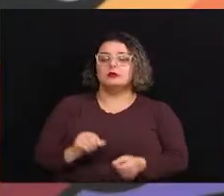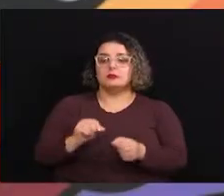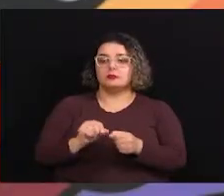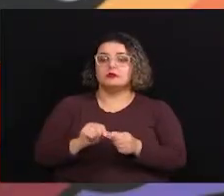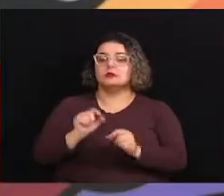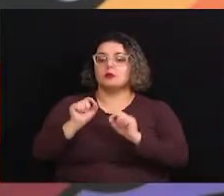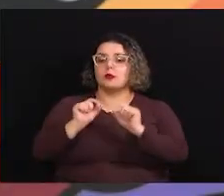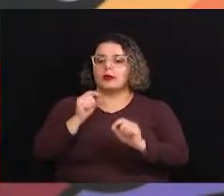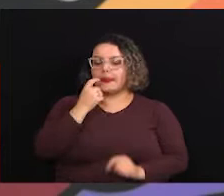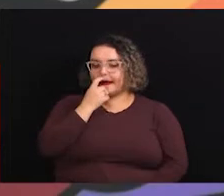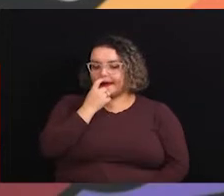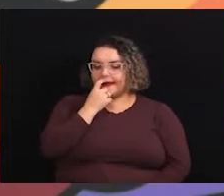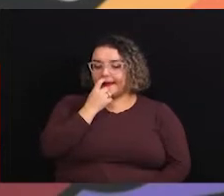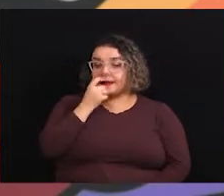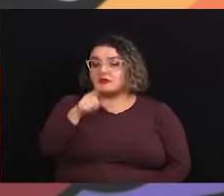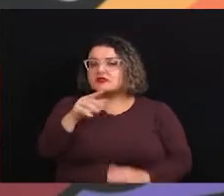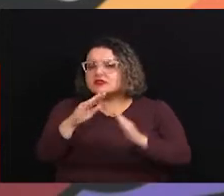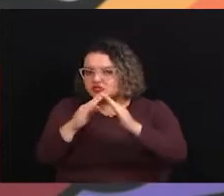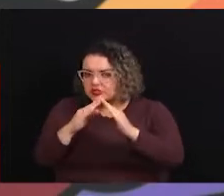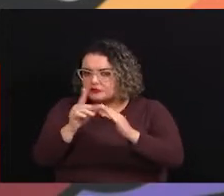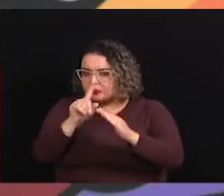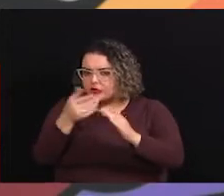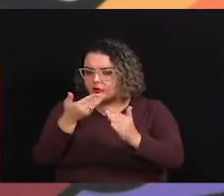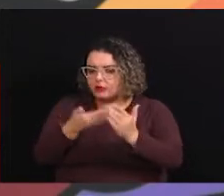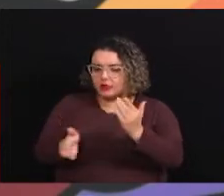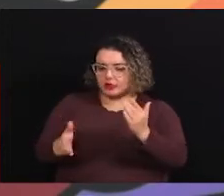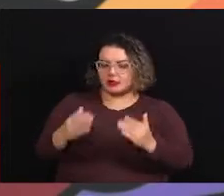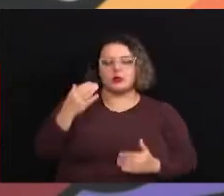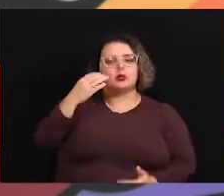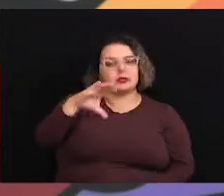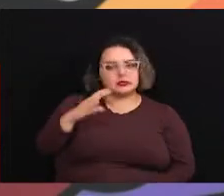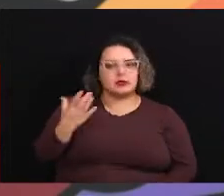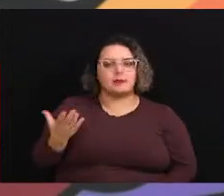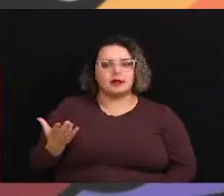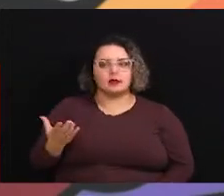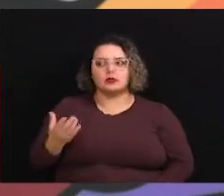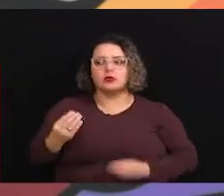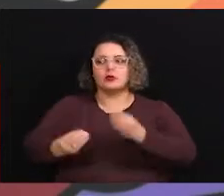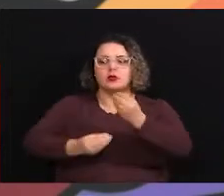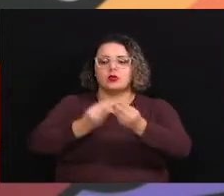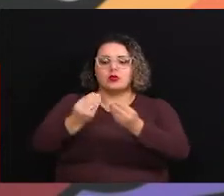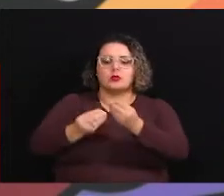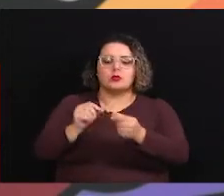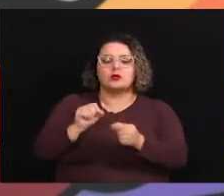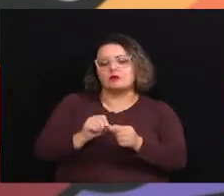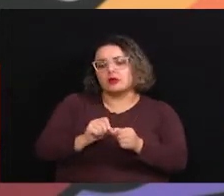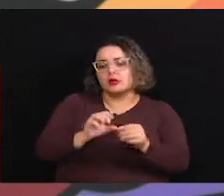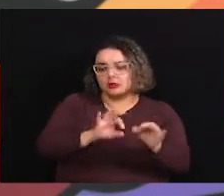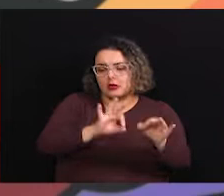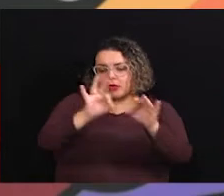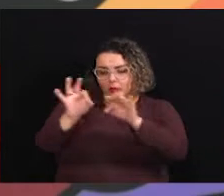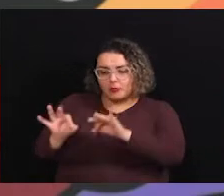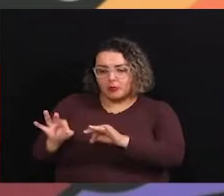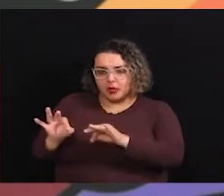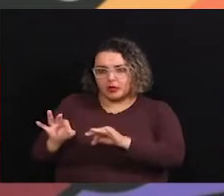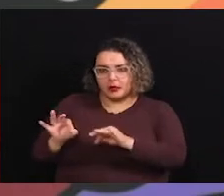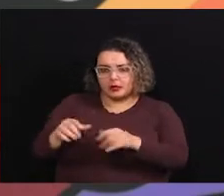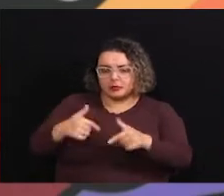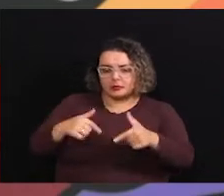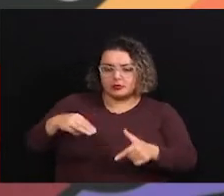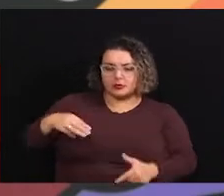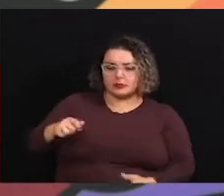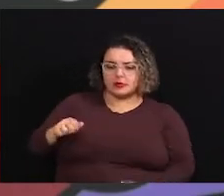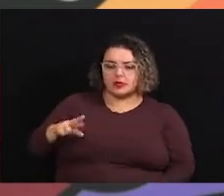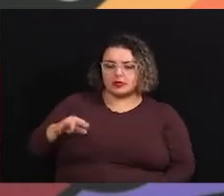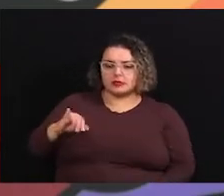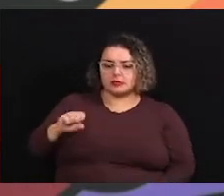Bom, vamos fazer o seguinte então, aí você aí de casa, para não perder o lançamento, né? Como é que faz? E acompanhar o trabalho da